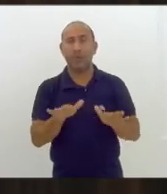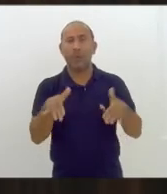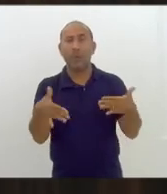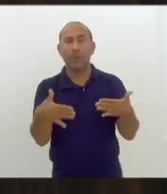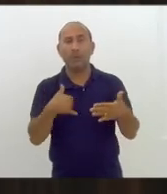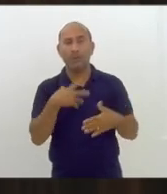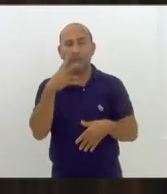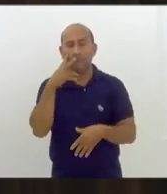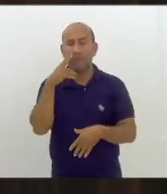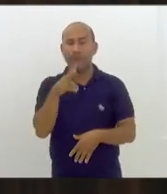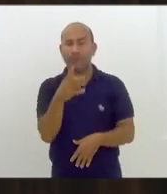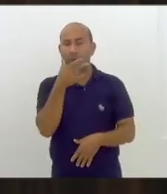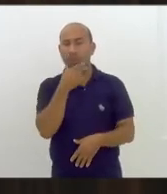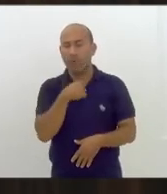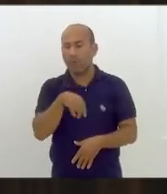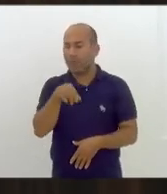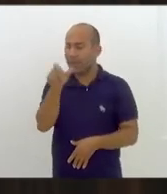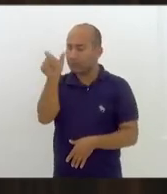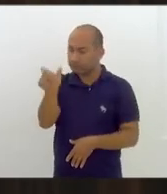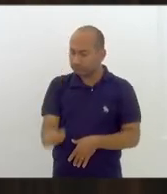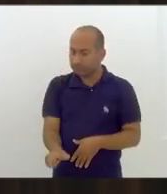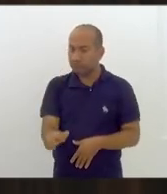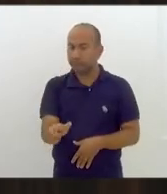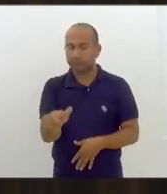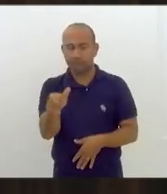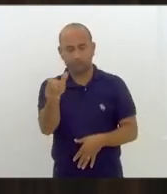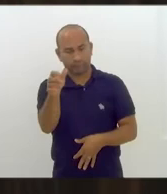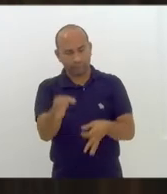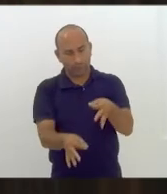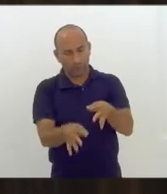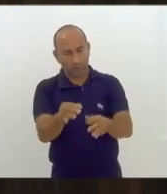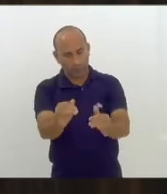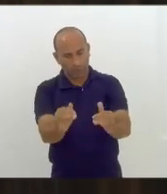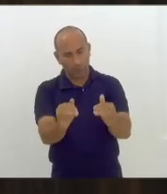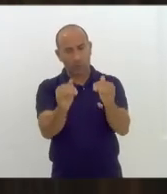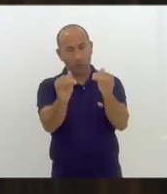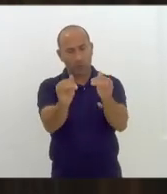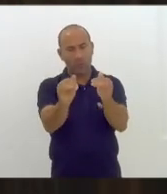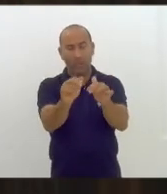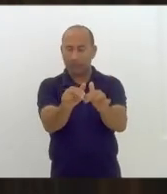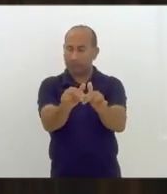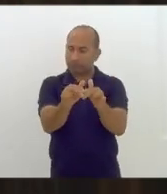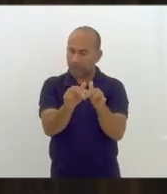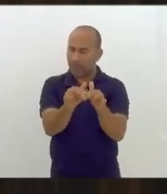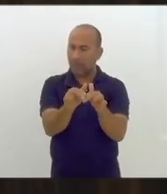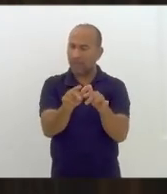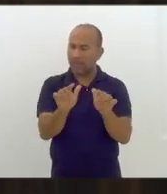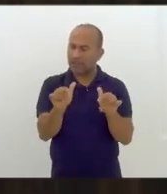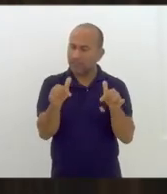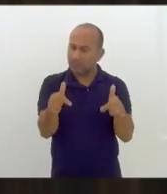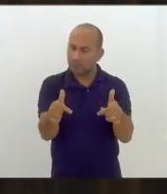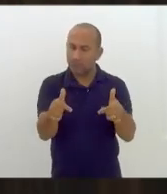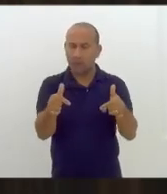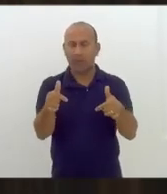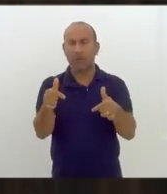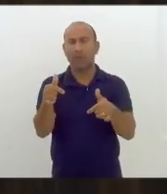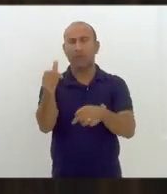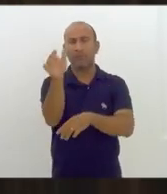um homem como o desembargador Wagner Cinelli levantar essa pauta, essa bandeira e essa